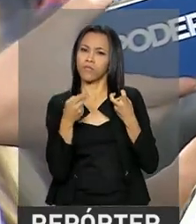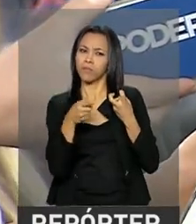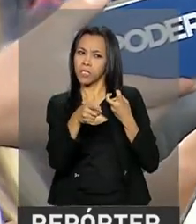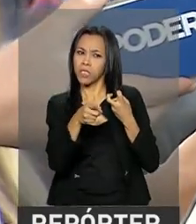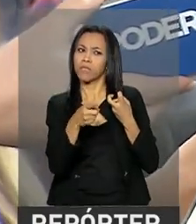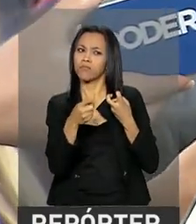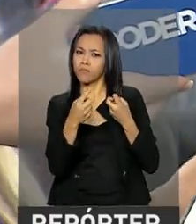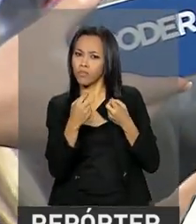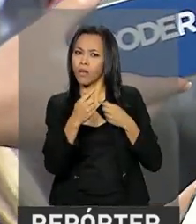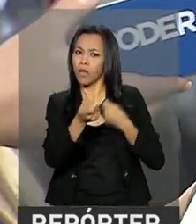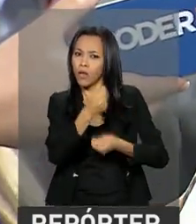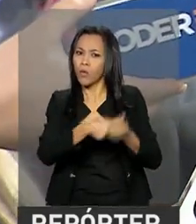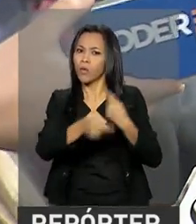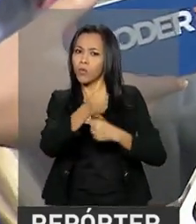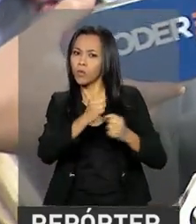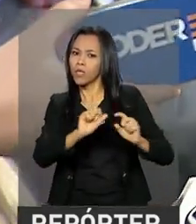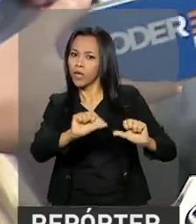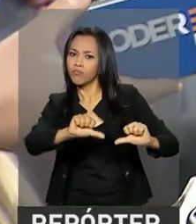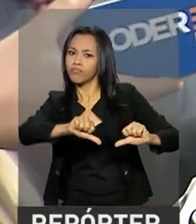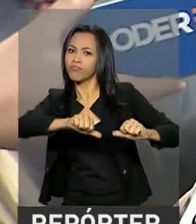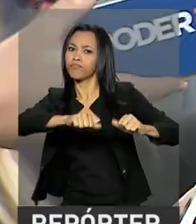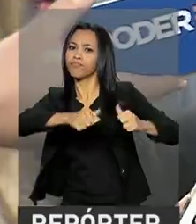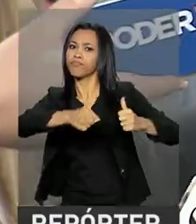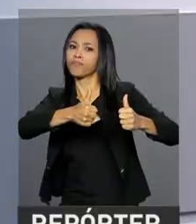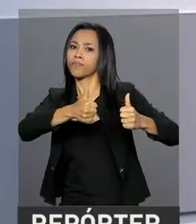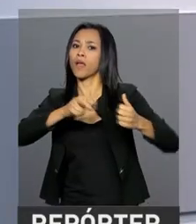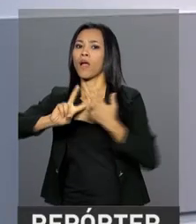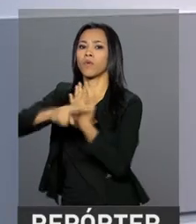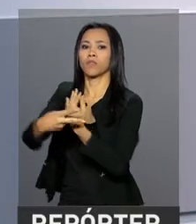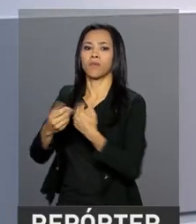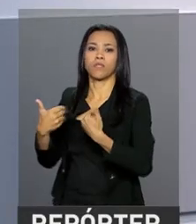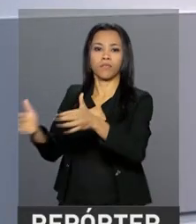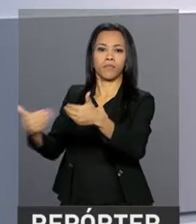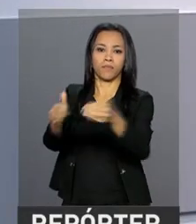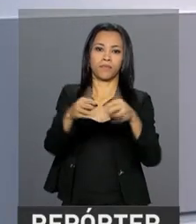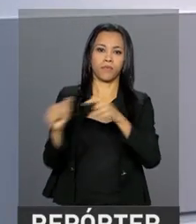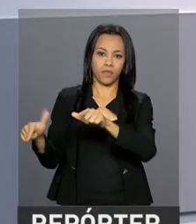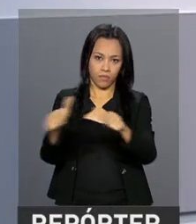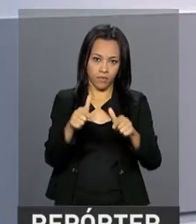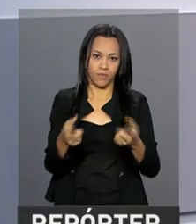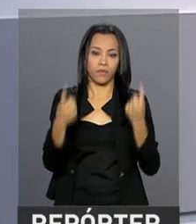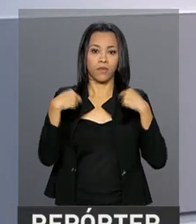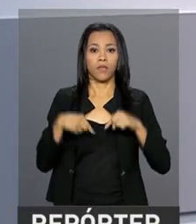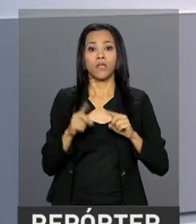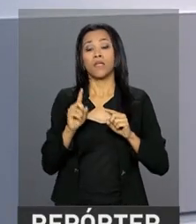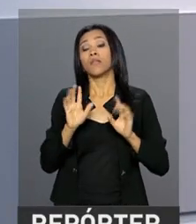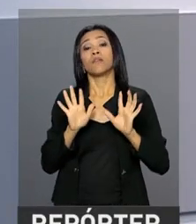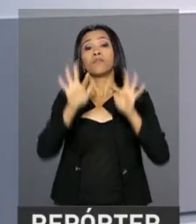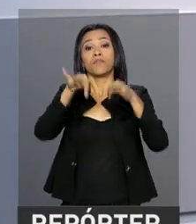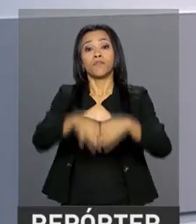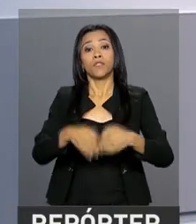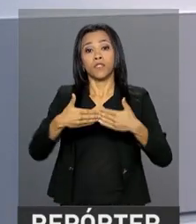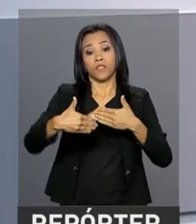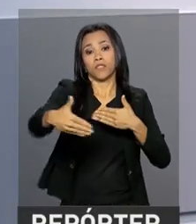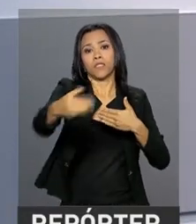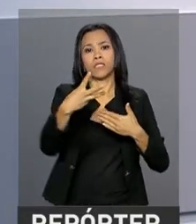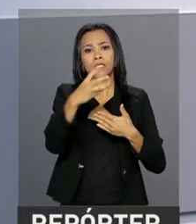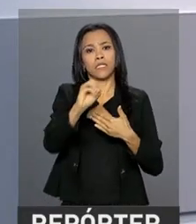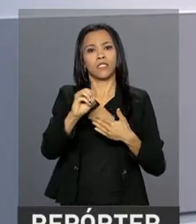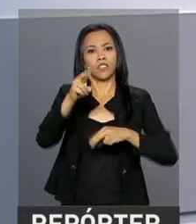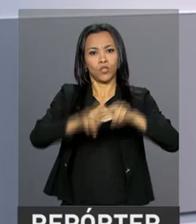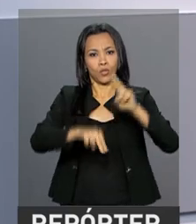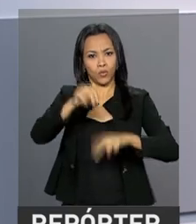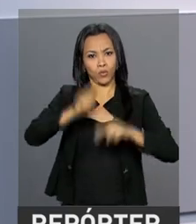recuperação Econômica é a geração de emprego termina no próximo dia 30 de Junho o prazo para o